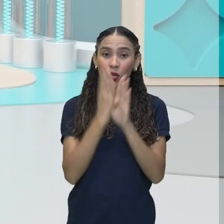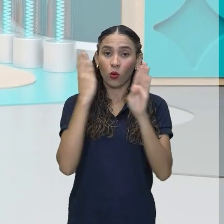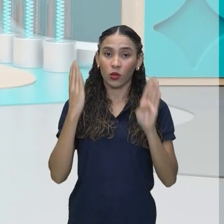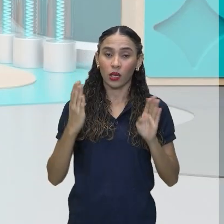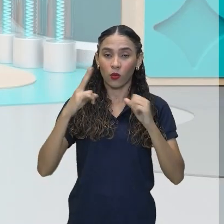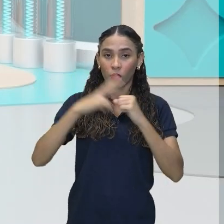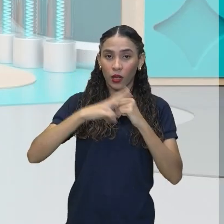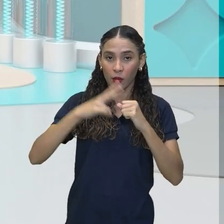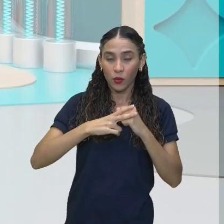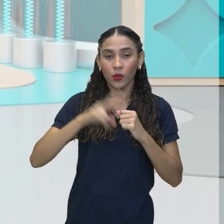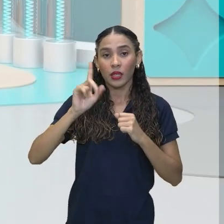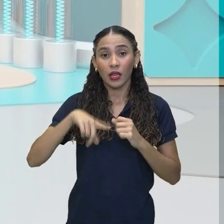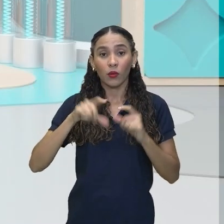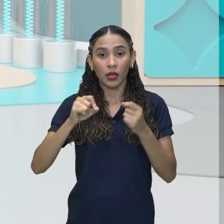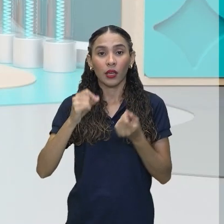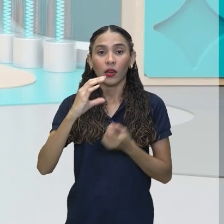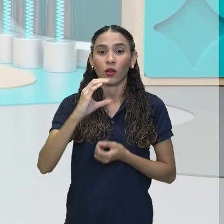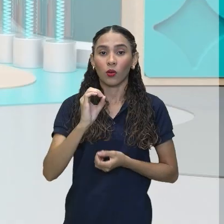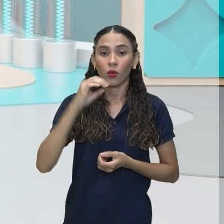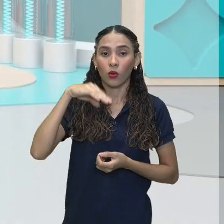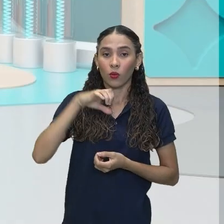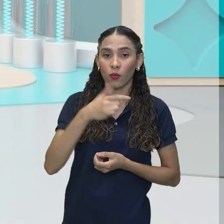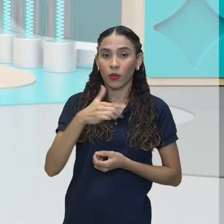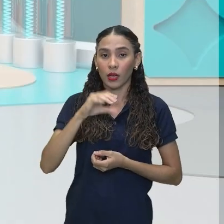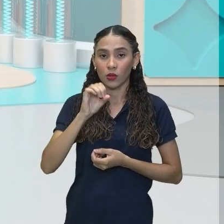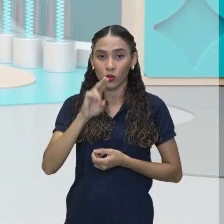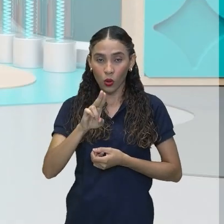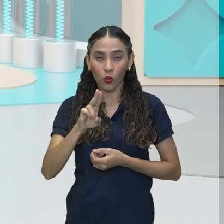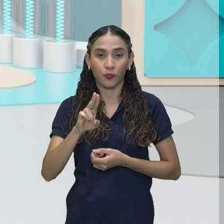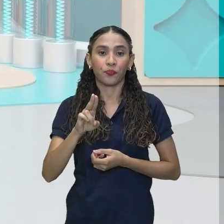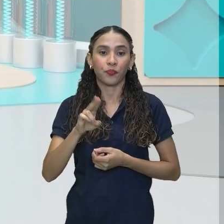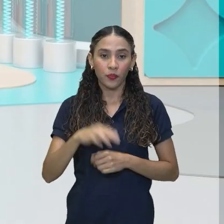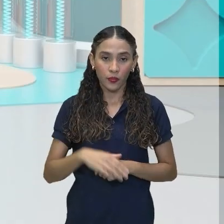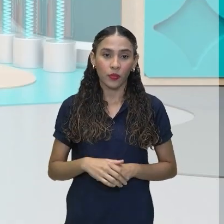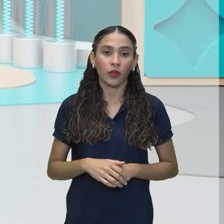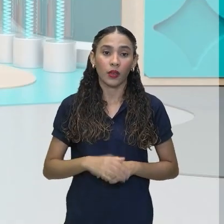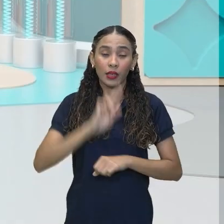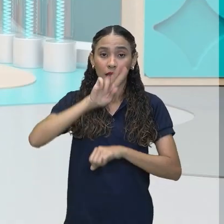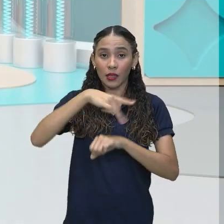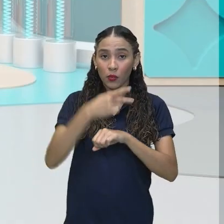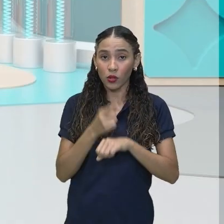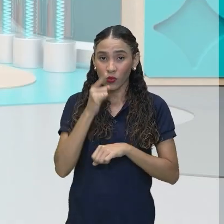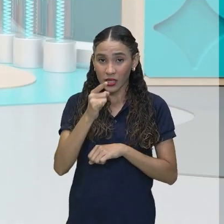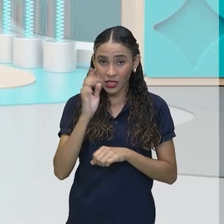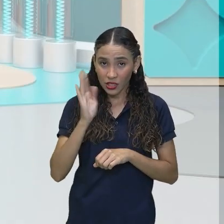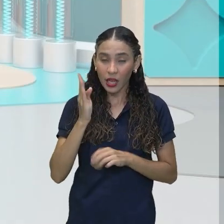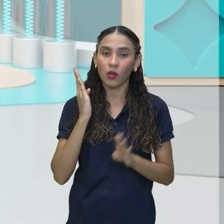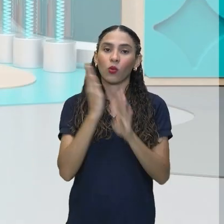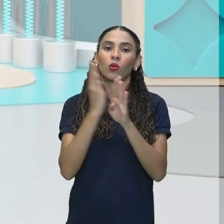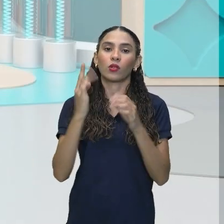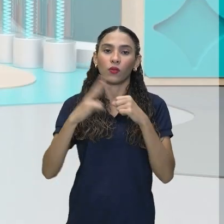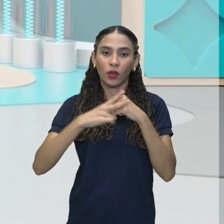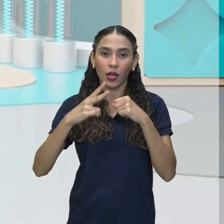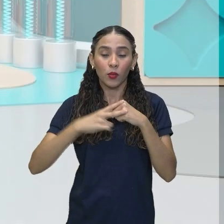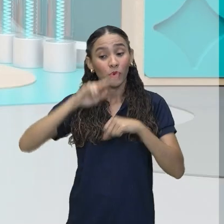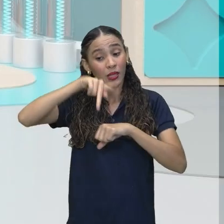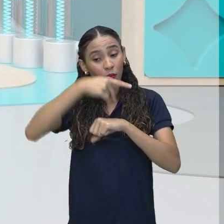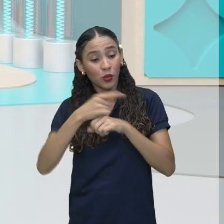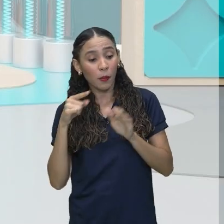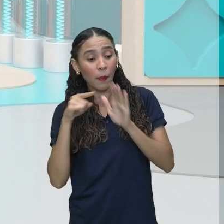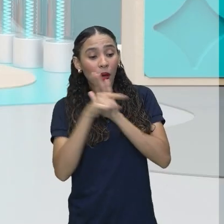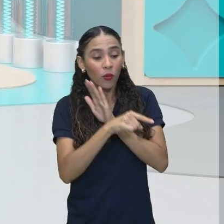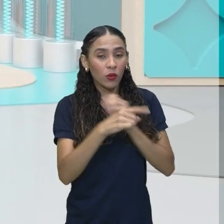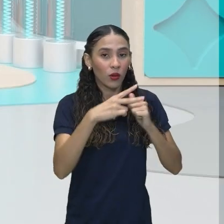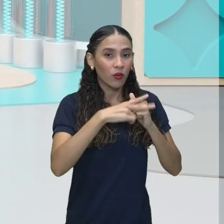é justamente começou. A gente fez isso desde o início da aula. E uma vez que eu identifico o verbo, eu pergunto a este